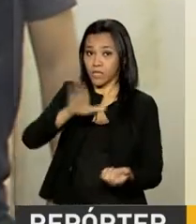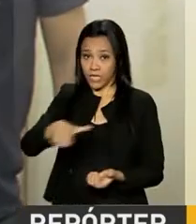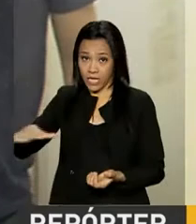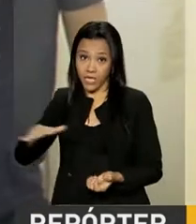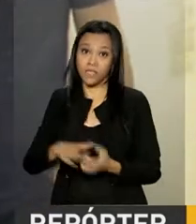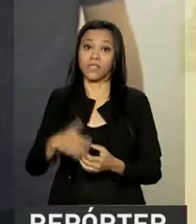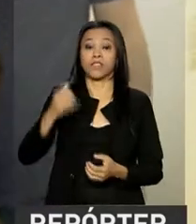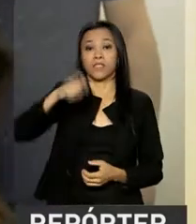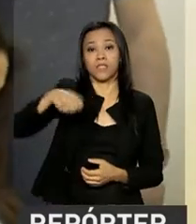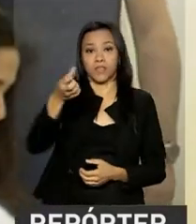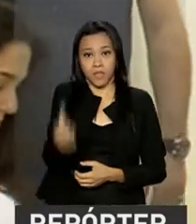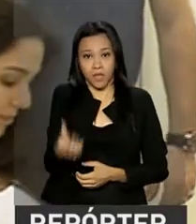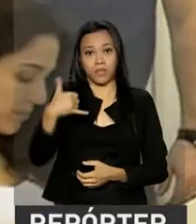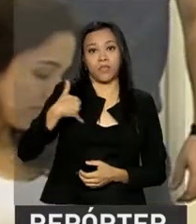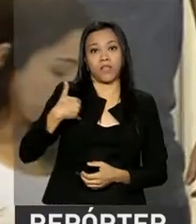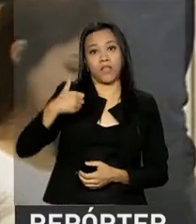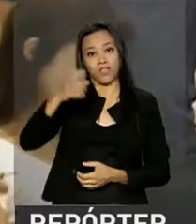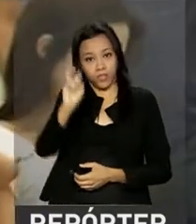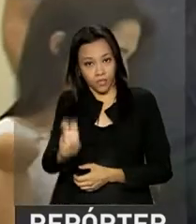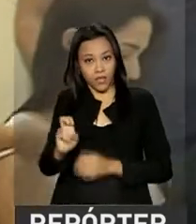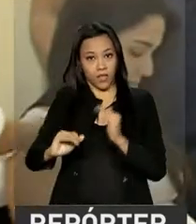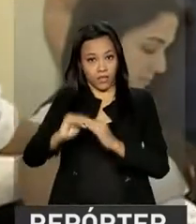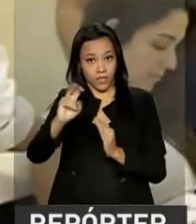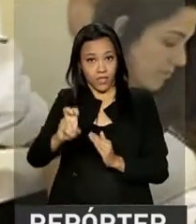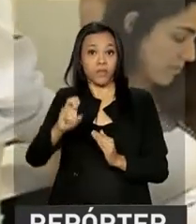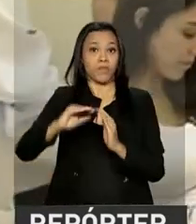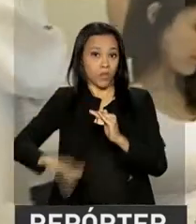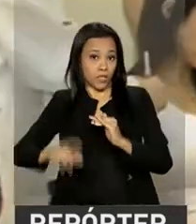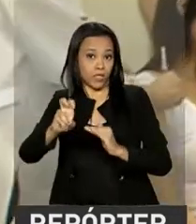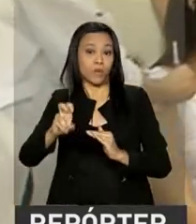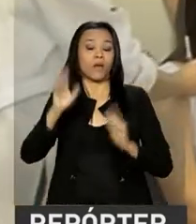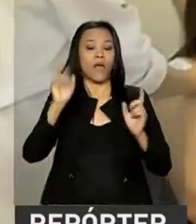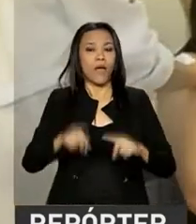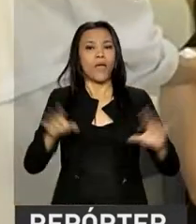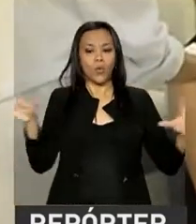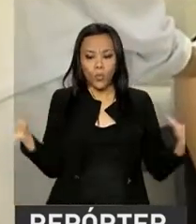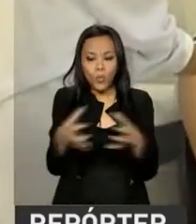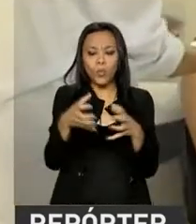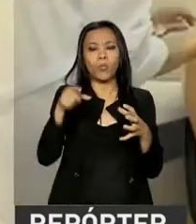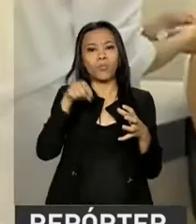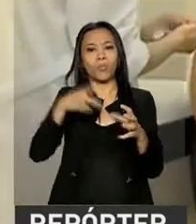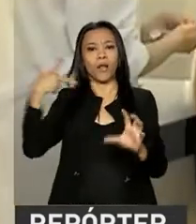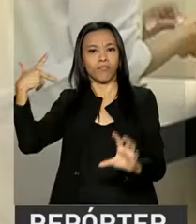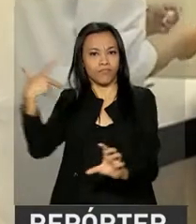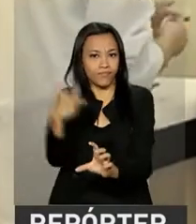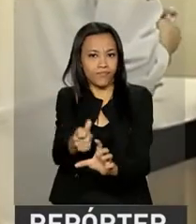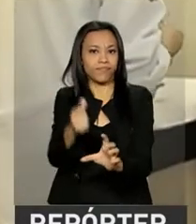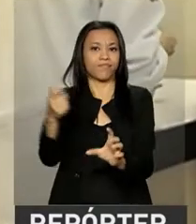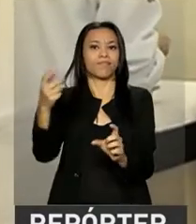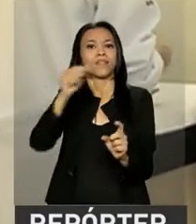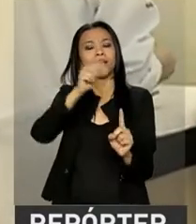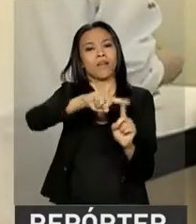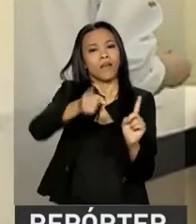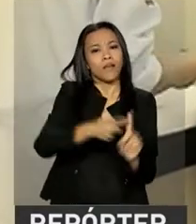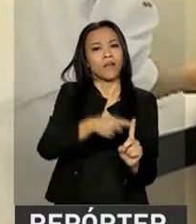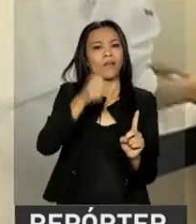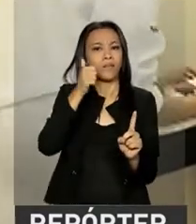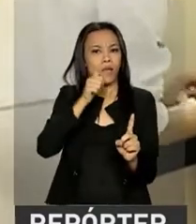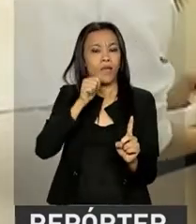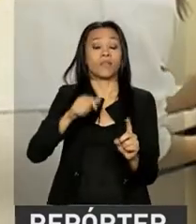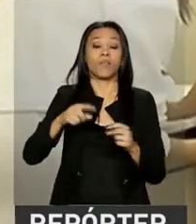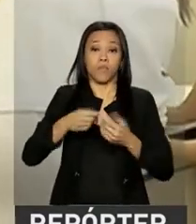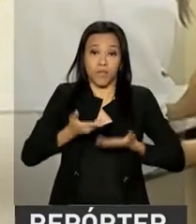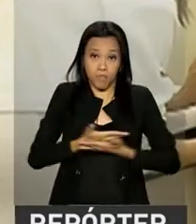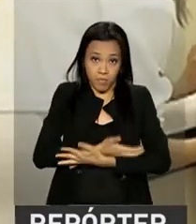de 5 anos fazem parte do público alvo da campanha nacional de vacinação contra influenza gestantes mulheres que tiveram filhos a